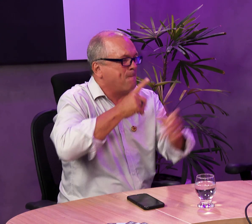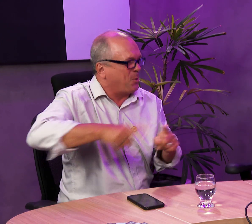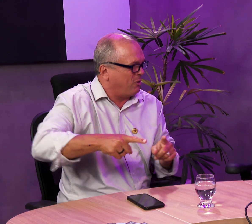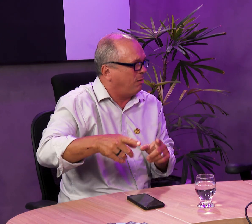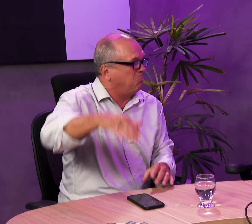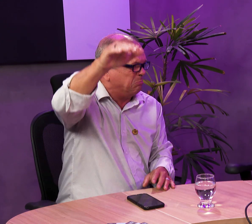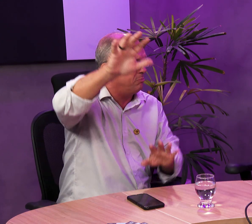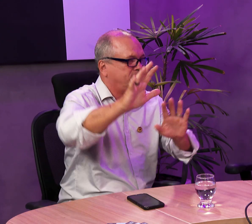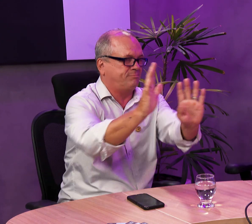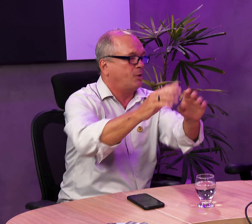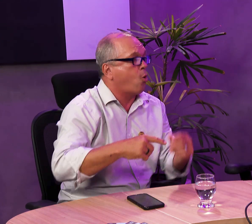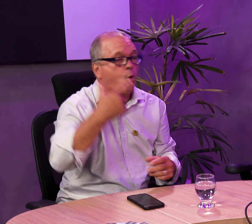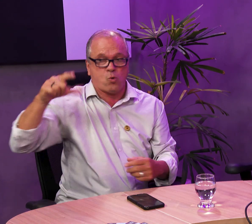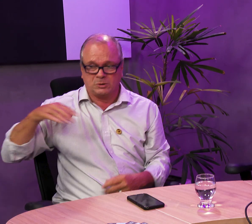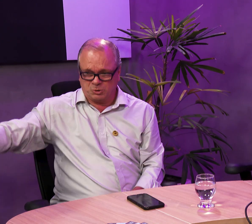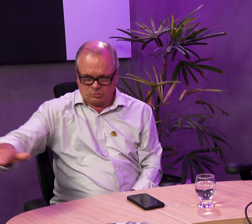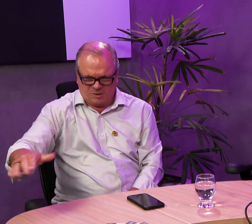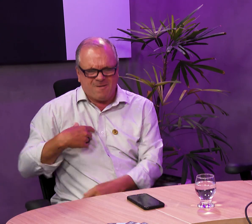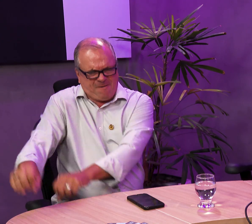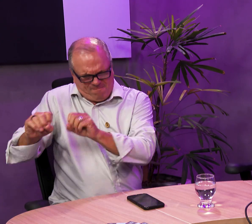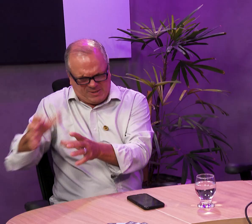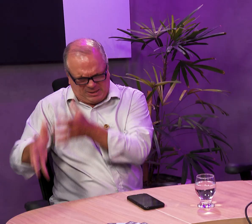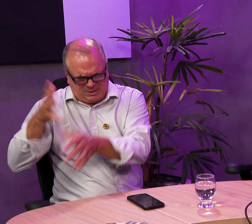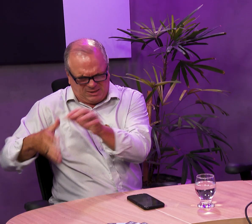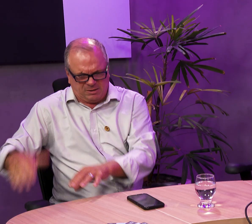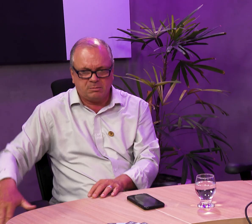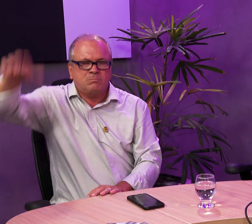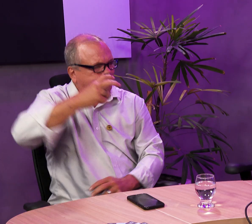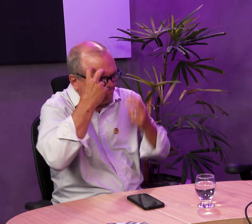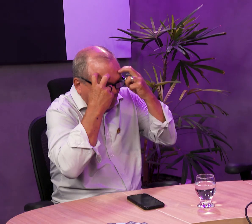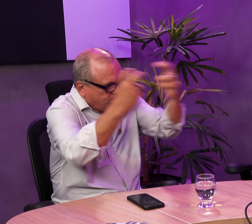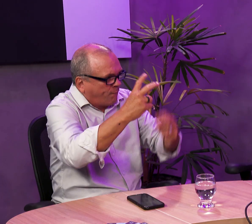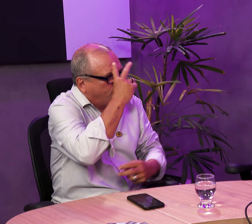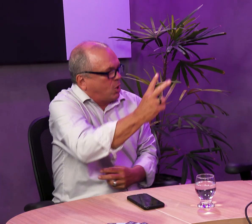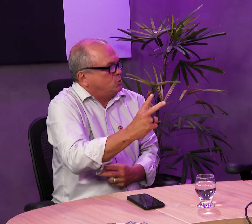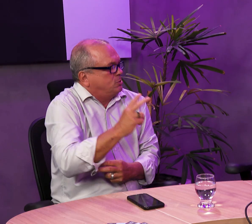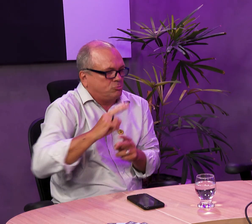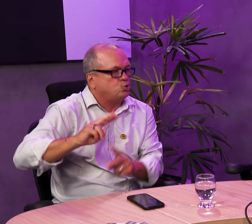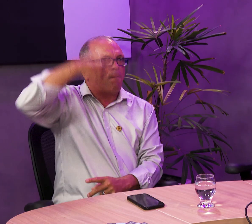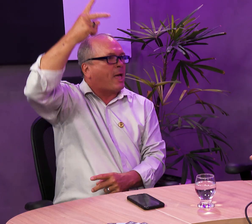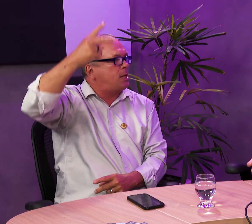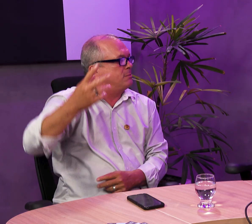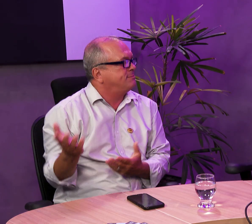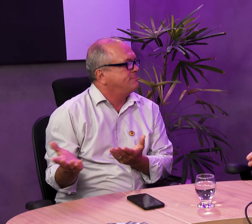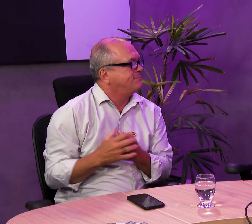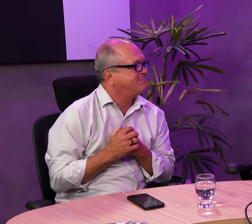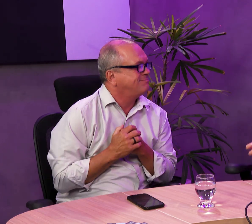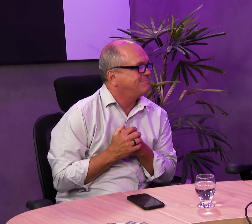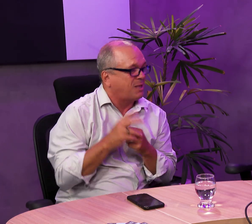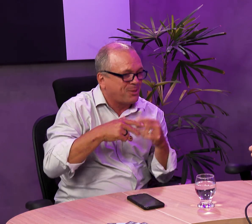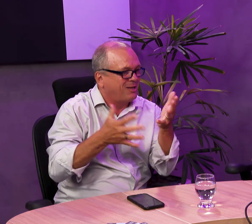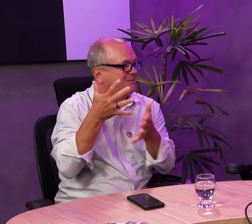for alfabetizada apenas numa língua portuguesa, ela vai crescer só para copiar, né? Só